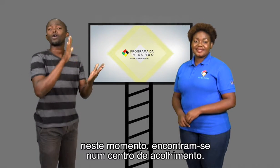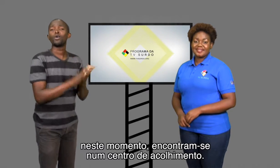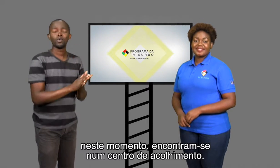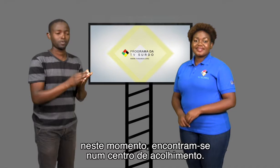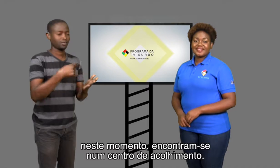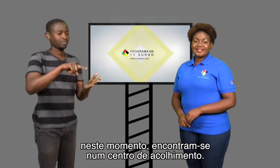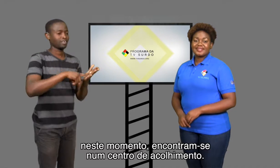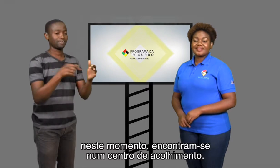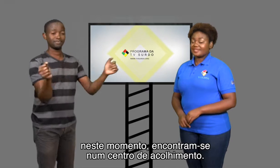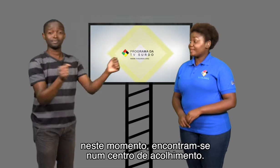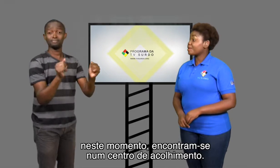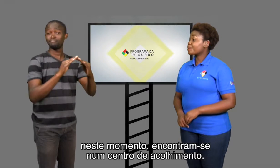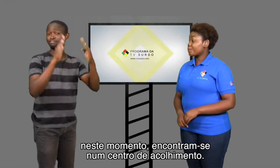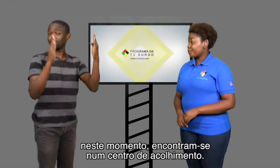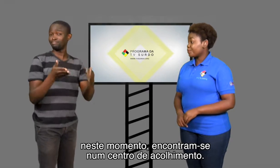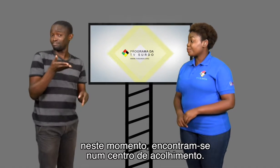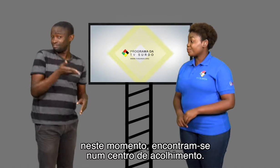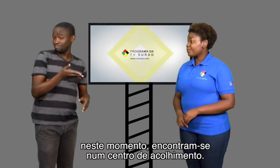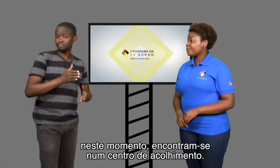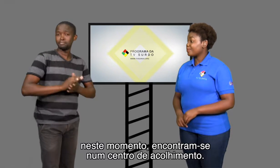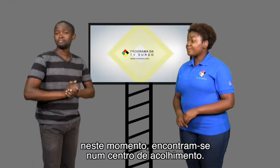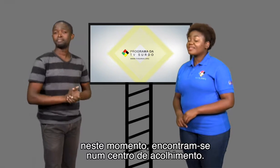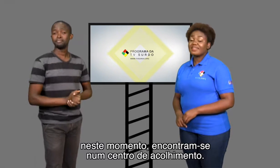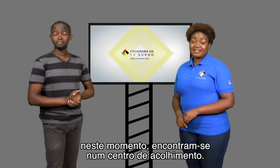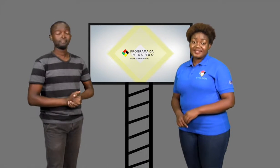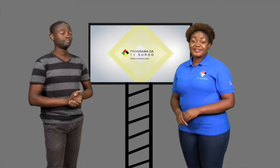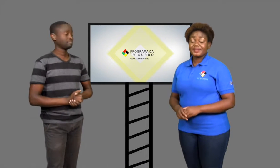encontram-se num centro de acolhimento.